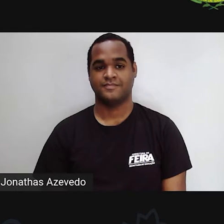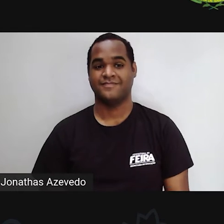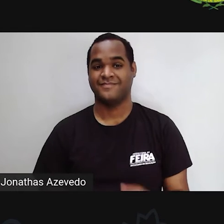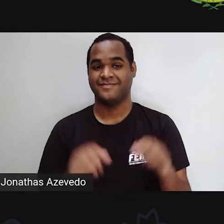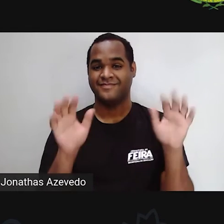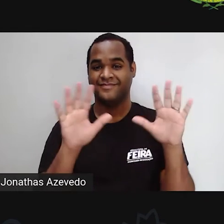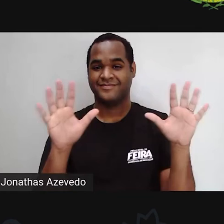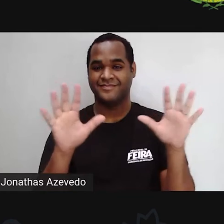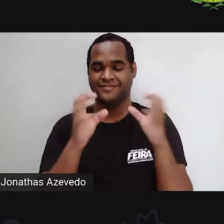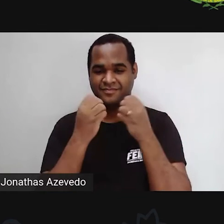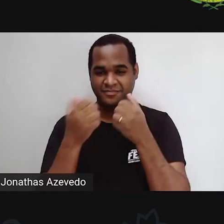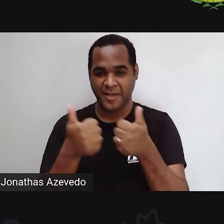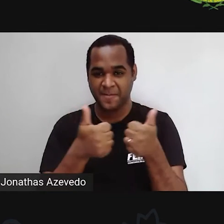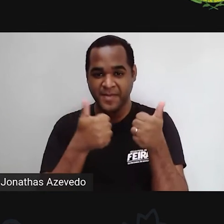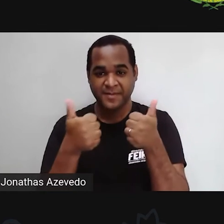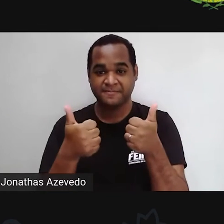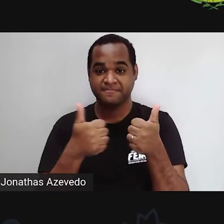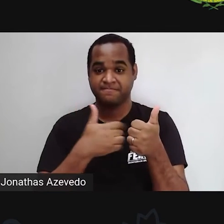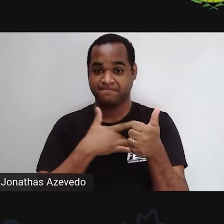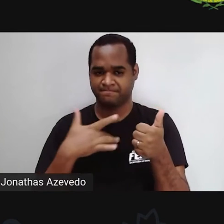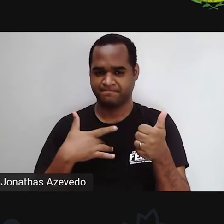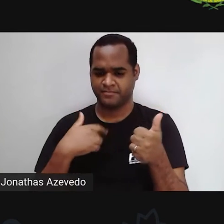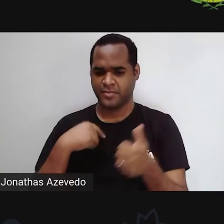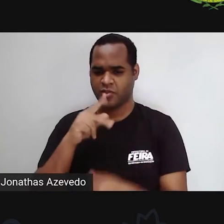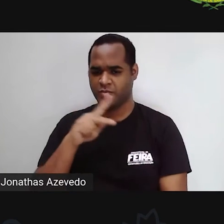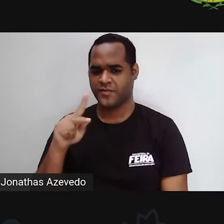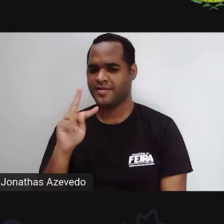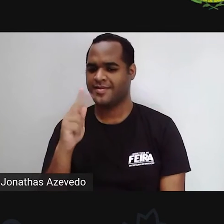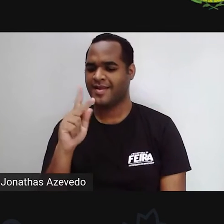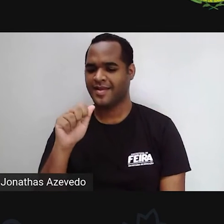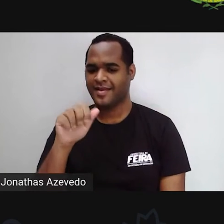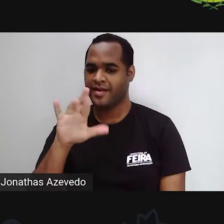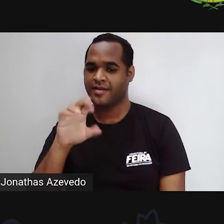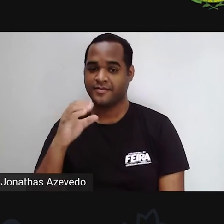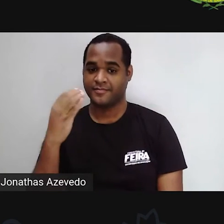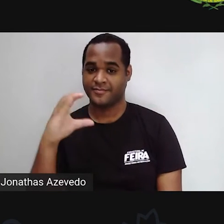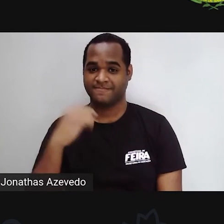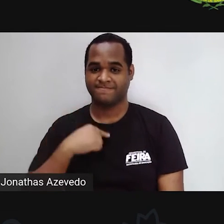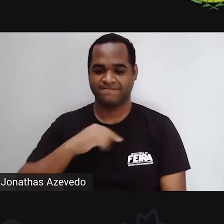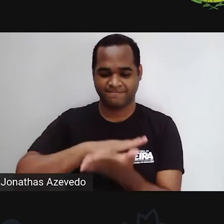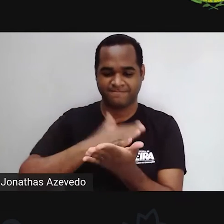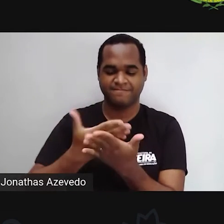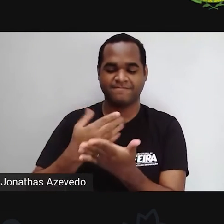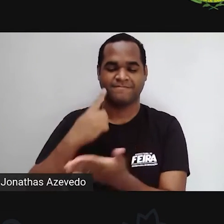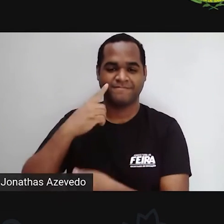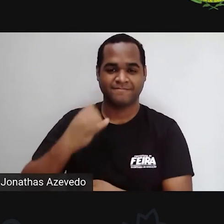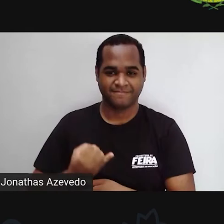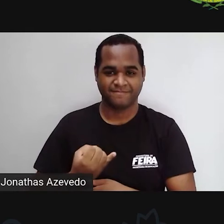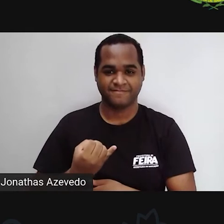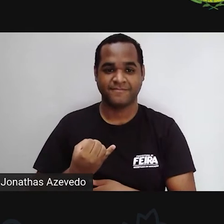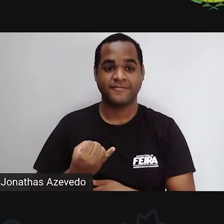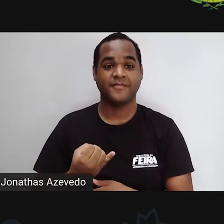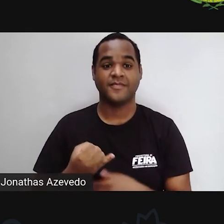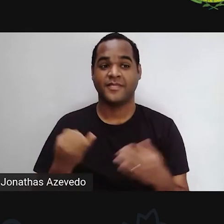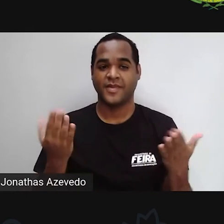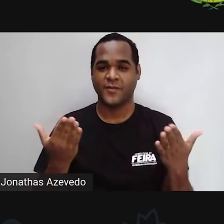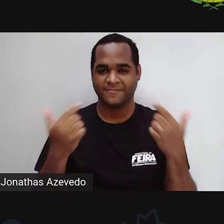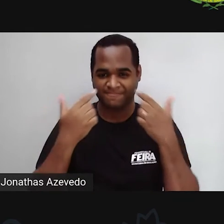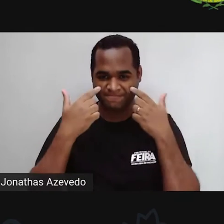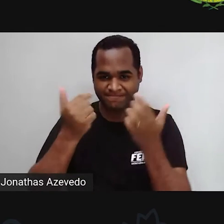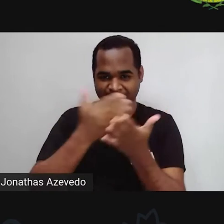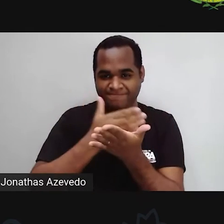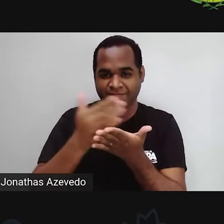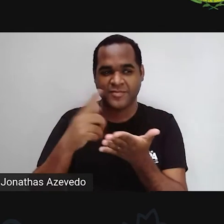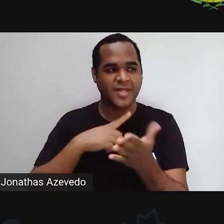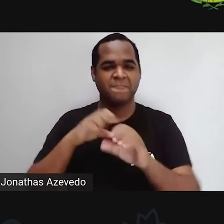Olá, pessoal, tudo bem com vocês? Eu sou a professora Tara Santos de Ciências. Temos aqui hoje o nosso intérprete, o Jonatas. E vamos lá